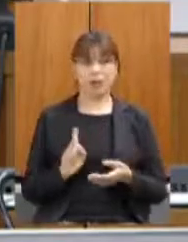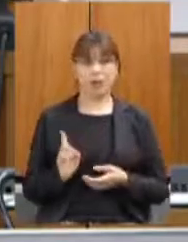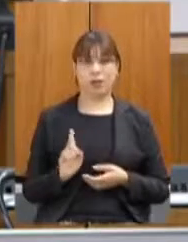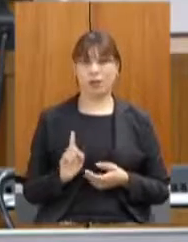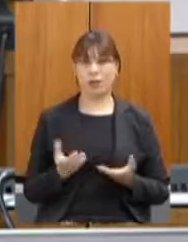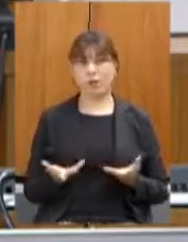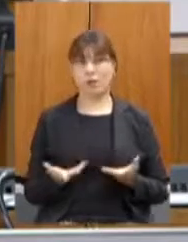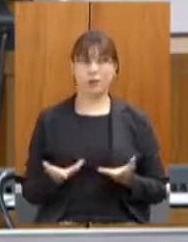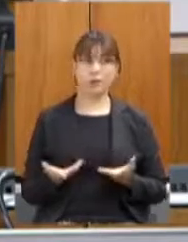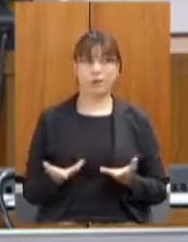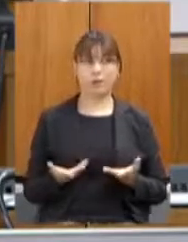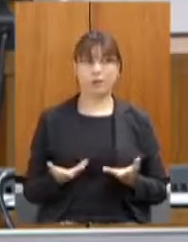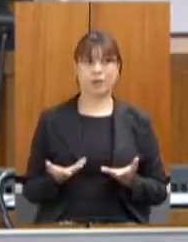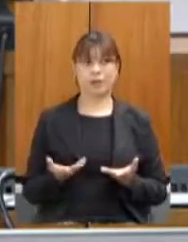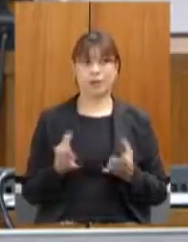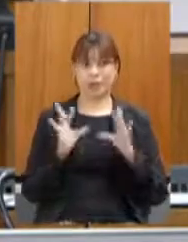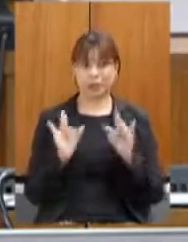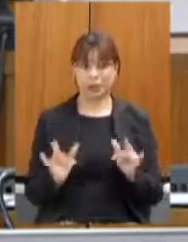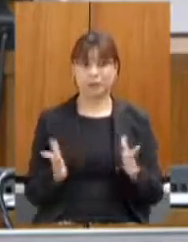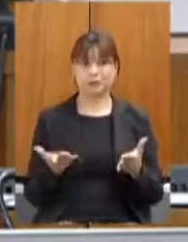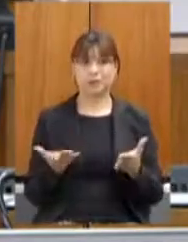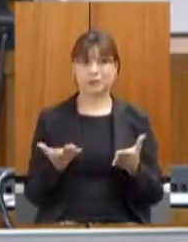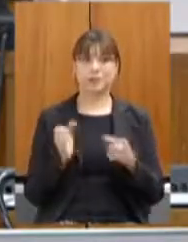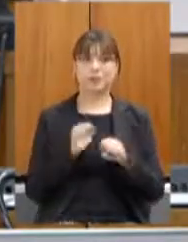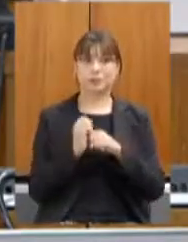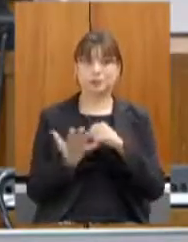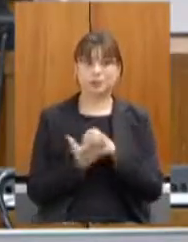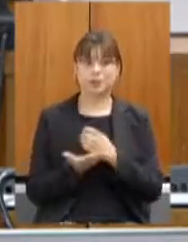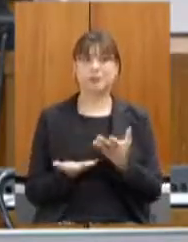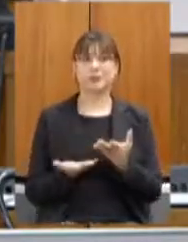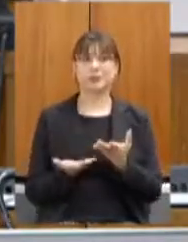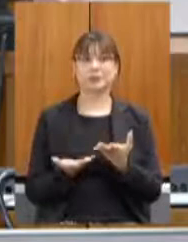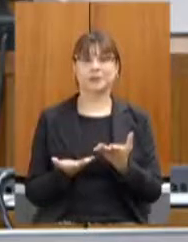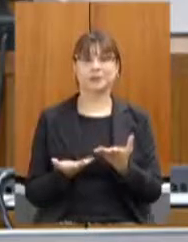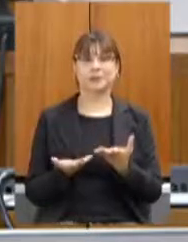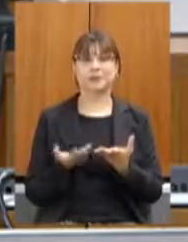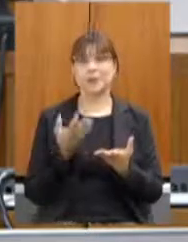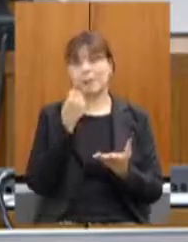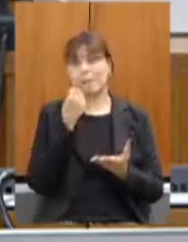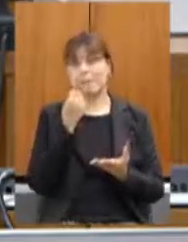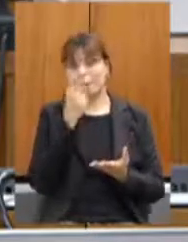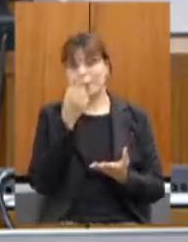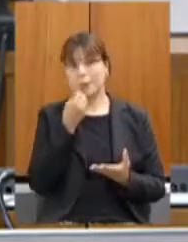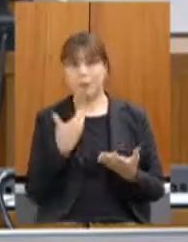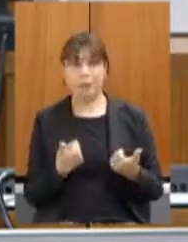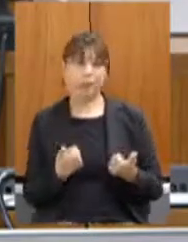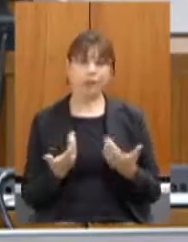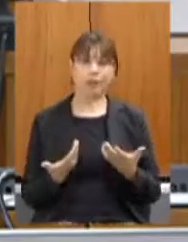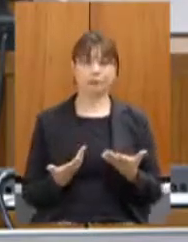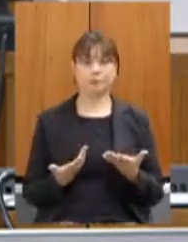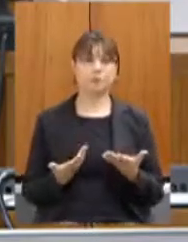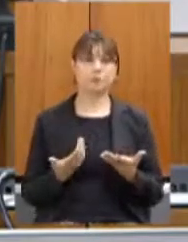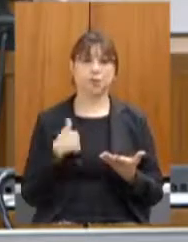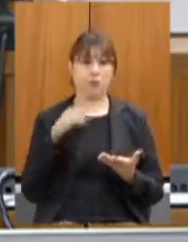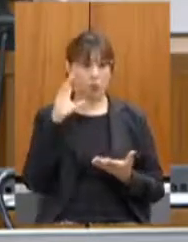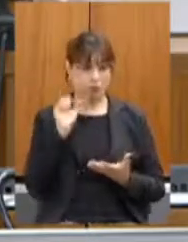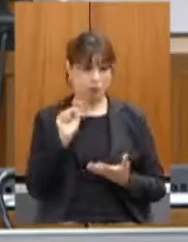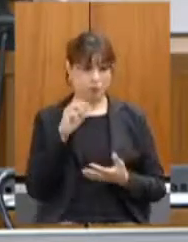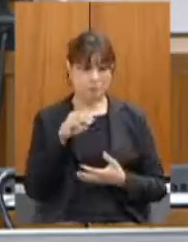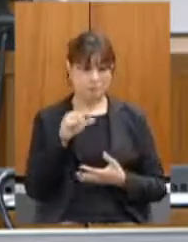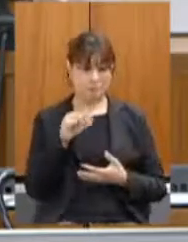porque a epidemia vai ter passado e vai estar tudo bem eu não tenho essa convicção que março nós estaremos bem